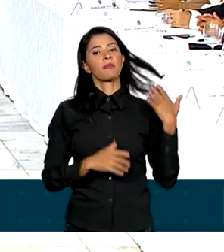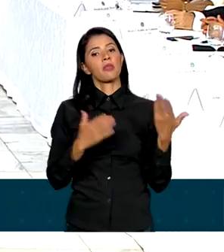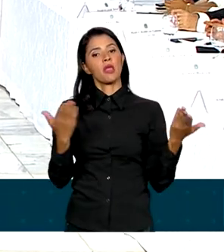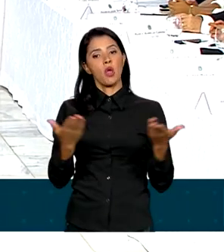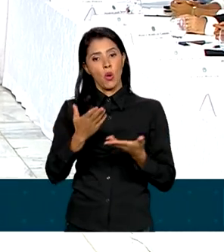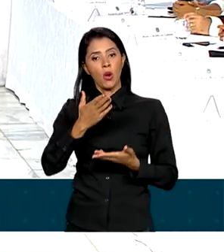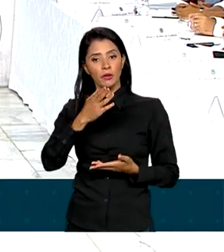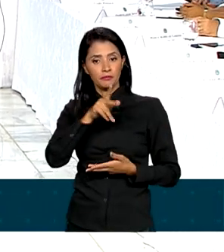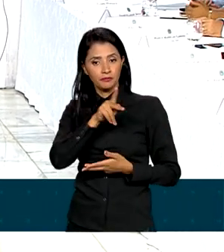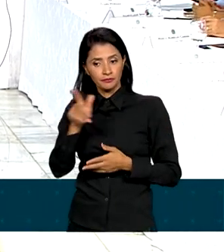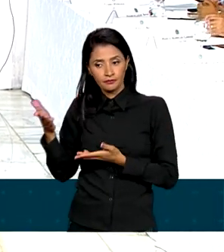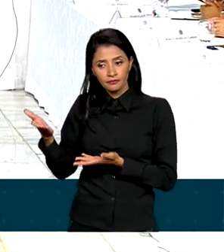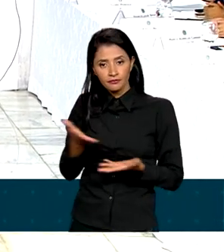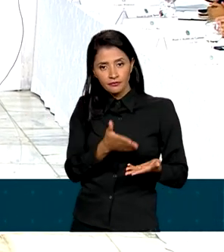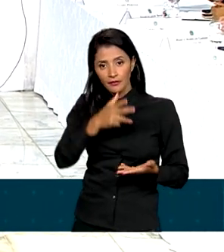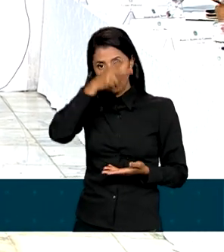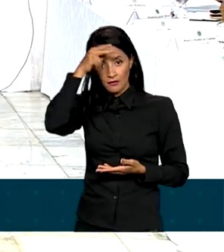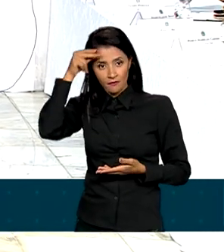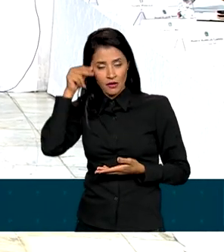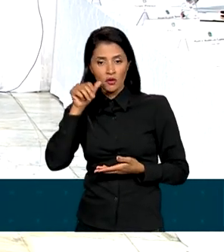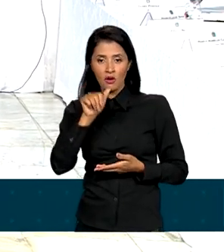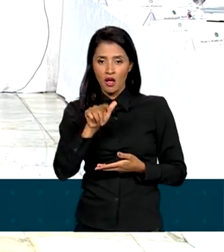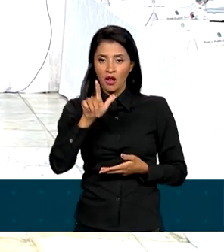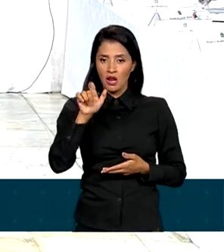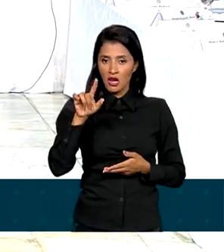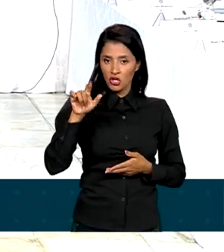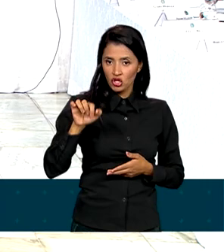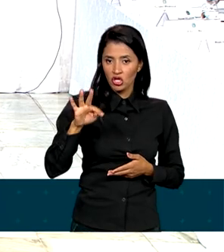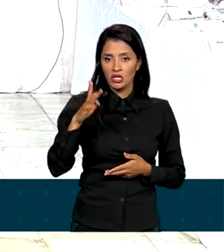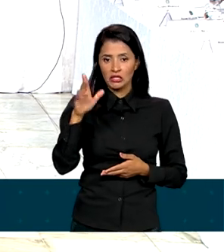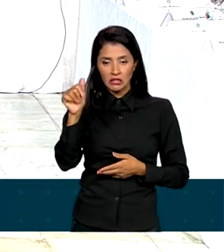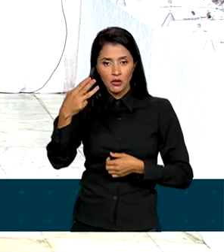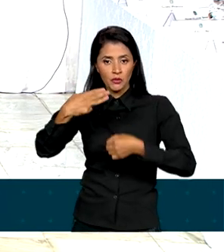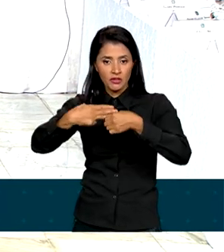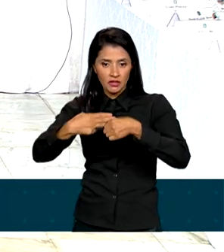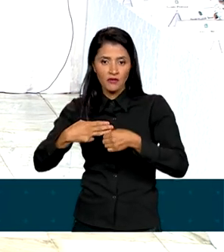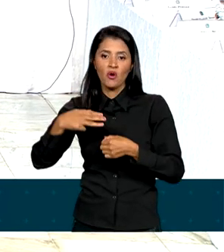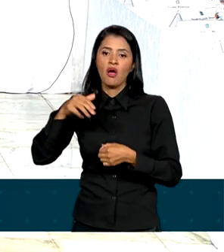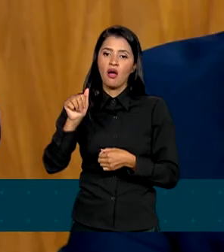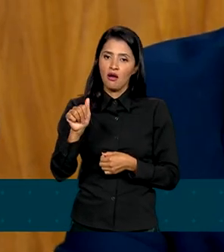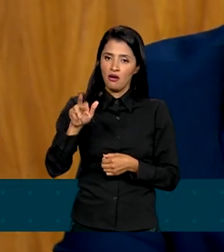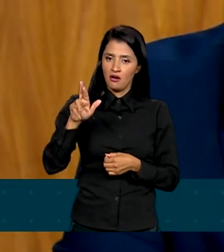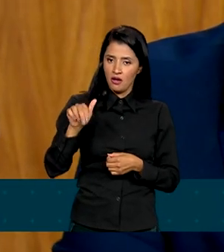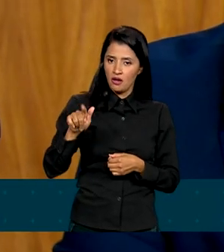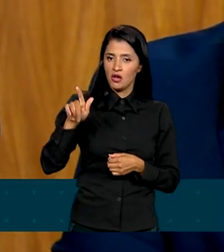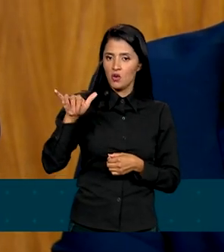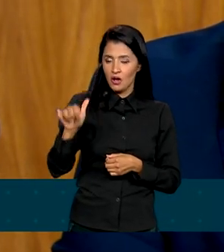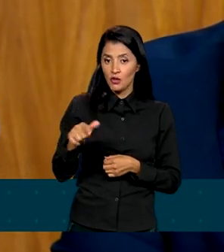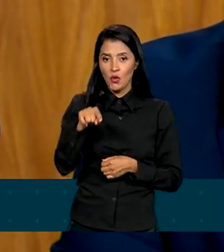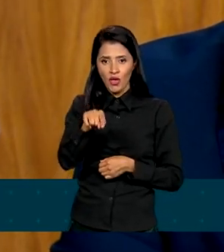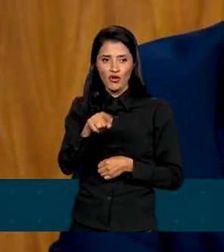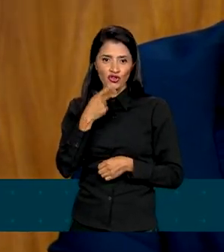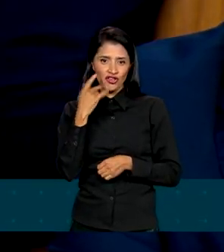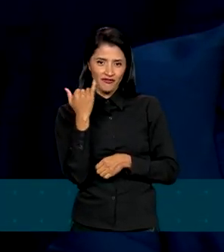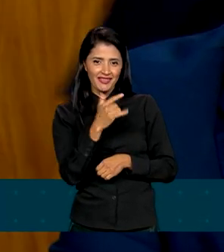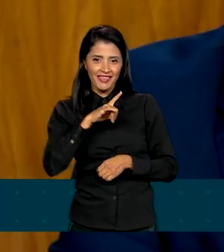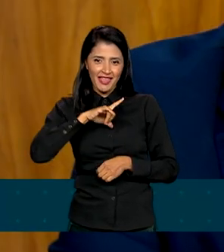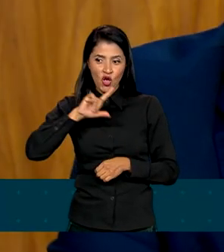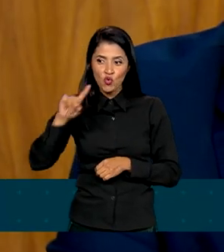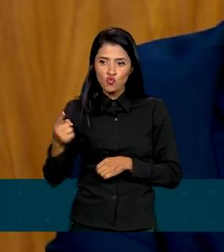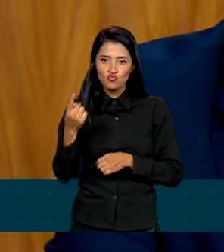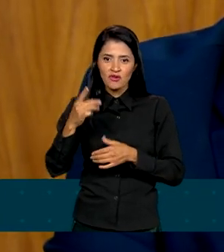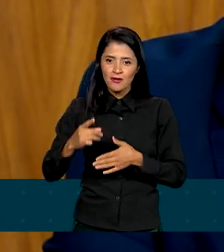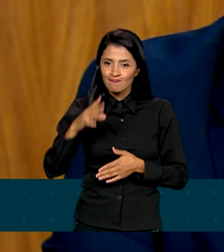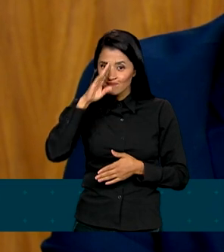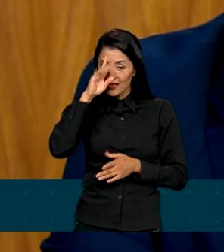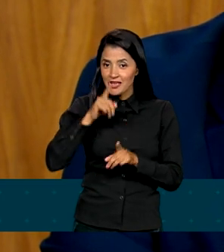para o prefeito Alexandre Félix de Ararendá, que é o município, como já disse aqui o nosso ministro Camilo, campeão do índice de educação